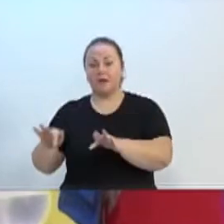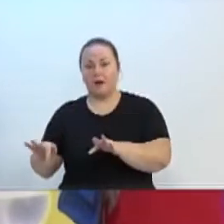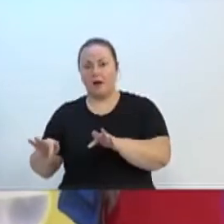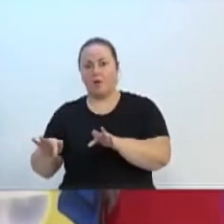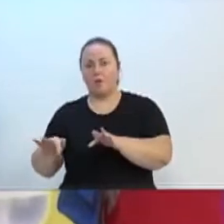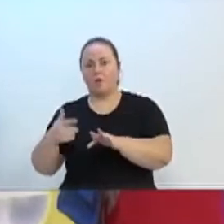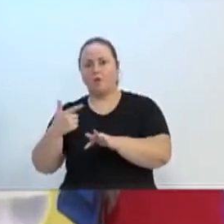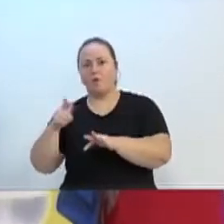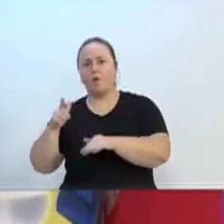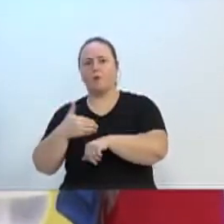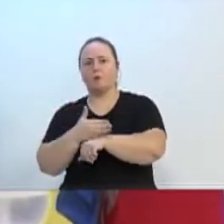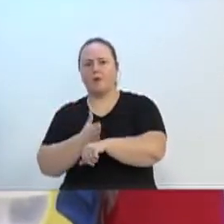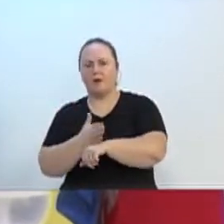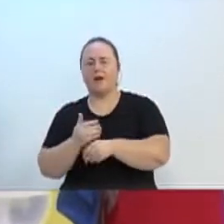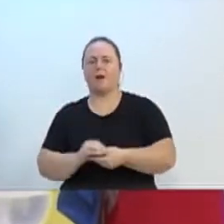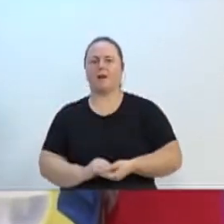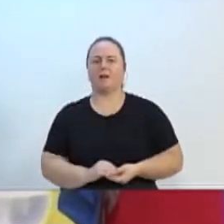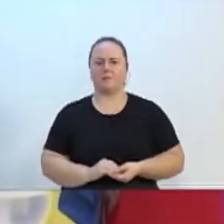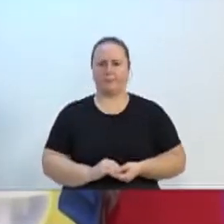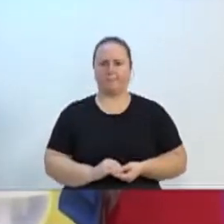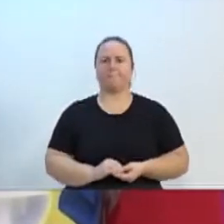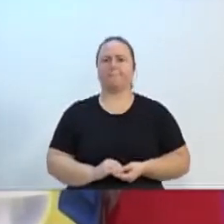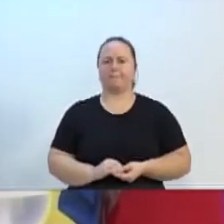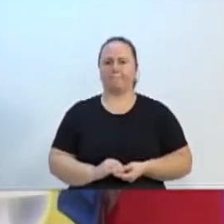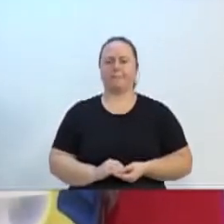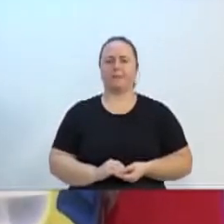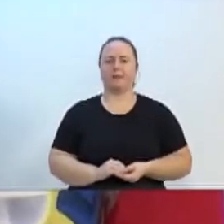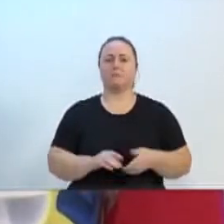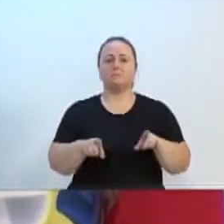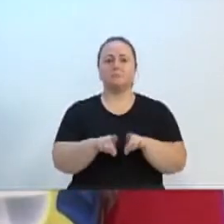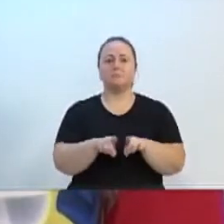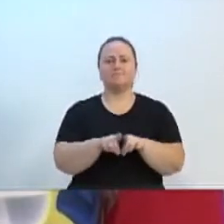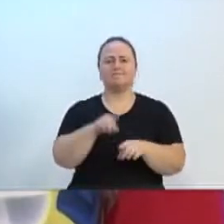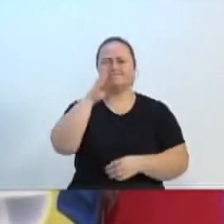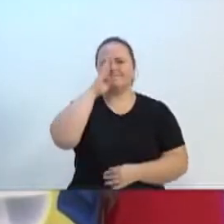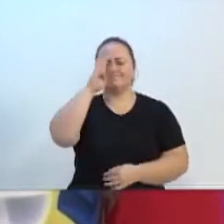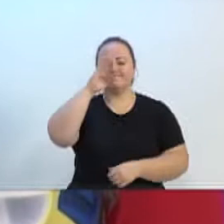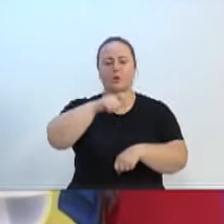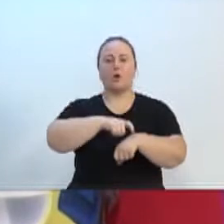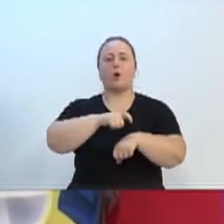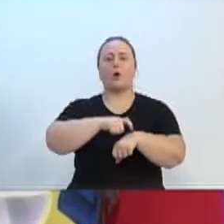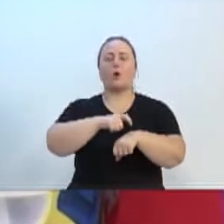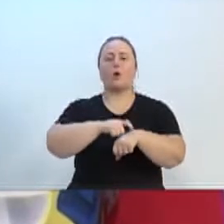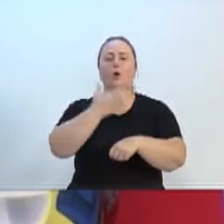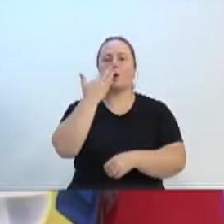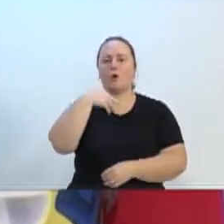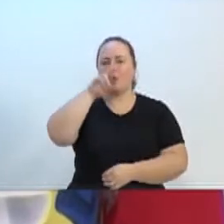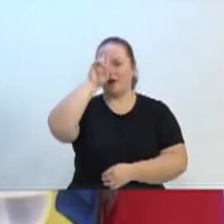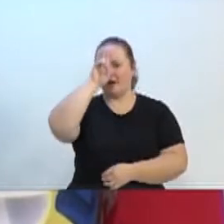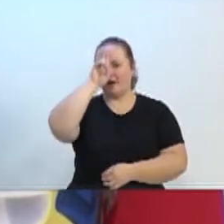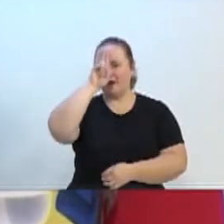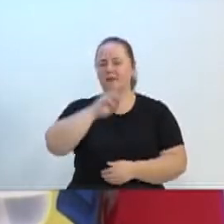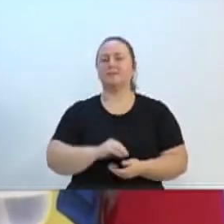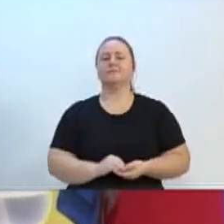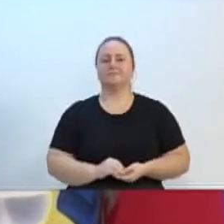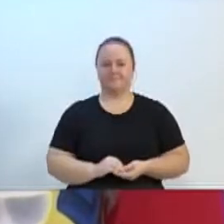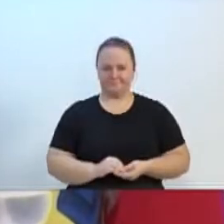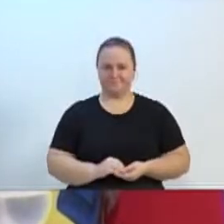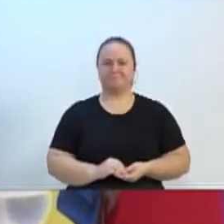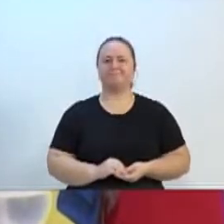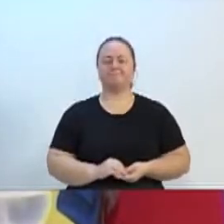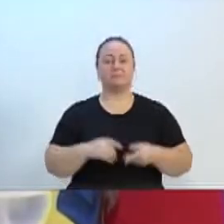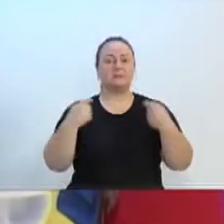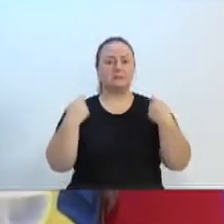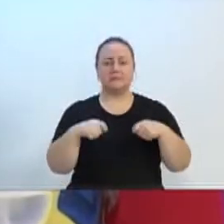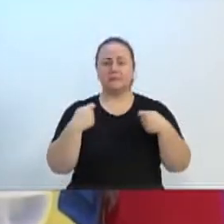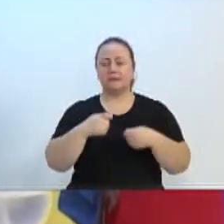marcelo lanzarin chamou a atenção para o aumento dos casos de convido e 19 do município e pedir e a população